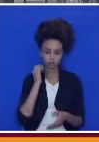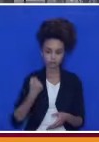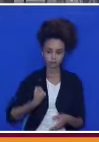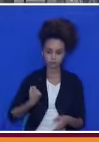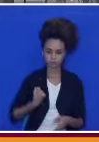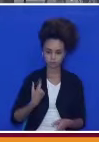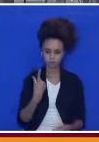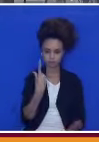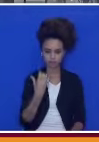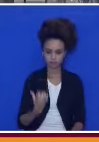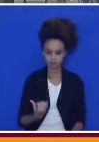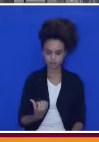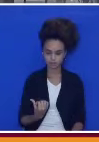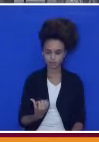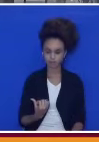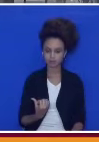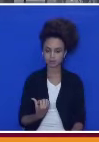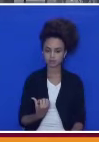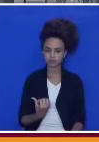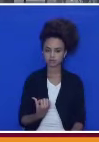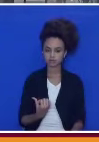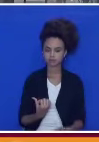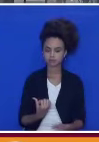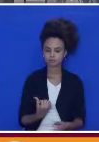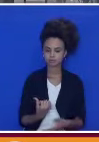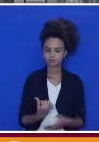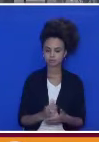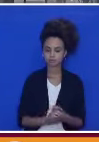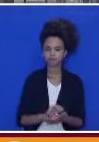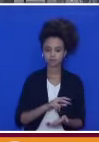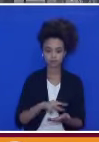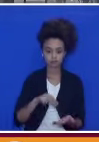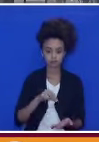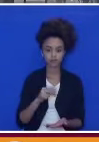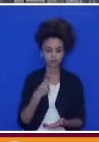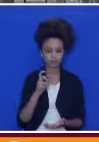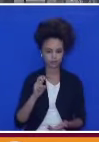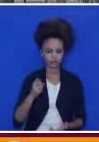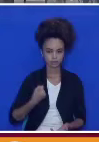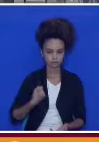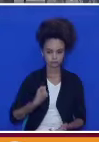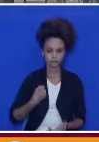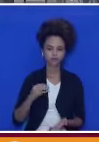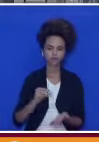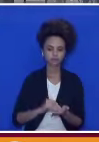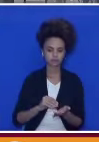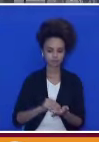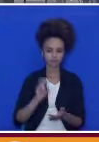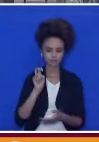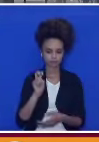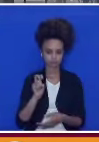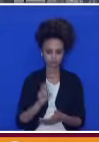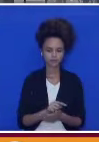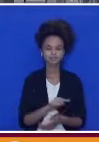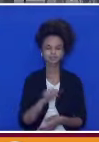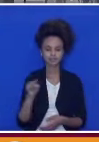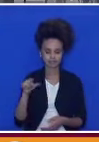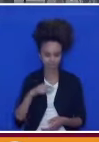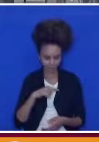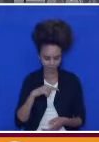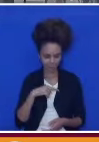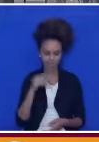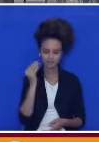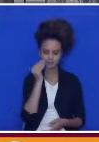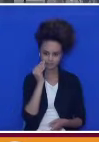número 16. Rosa, 16. Foram sorteados 15 números, faltam 5. Você ainda